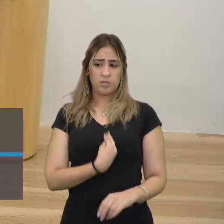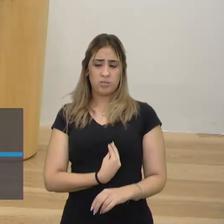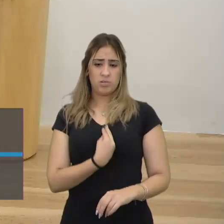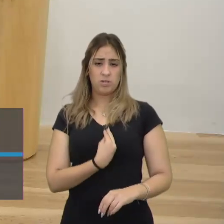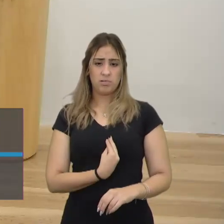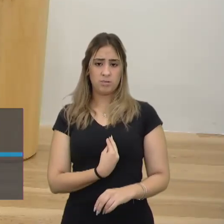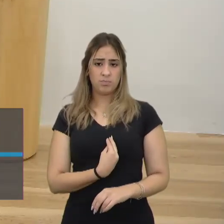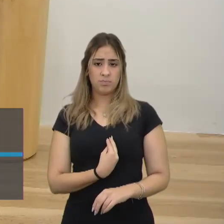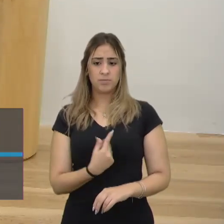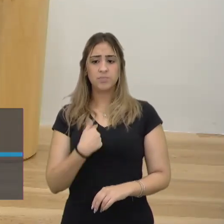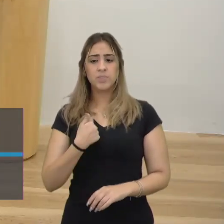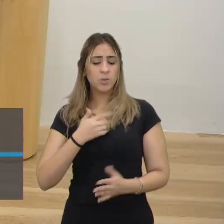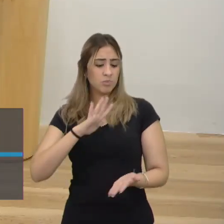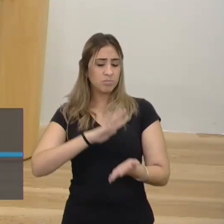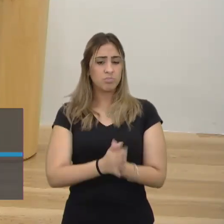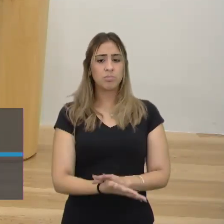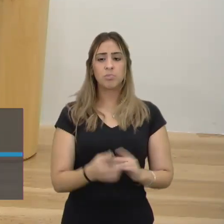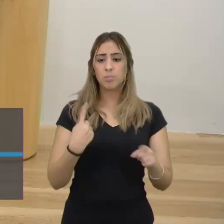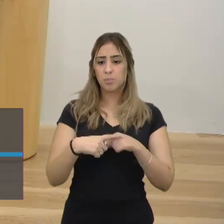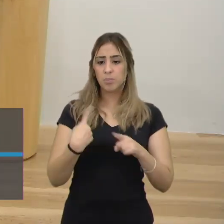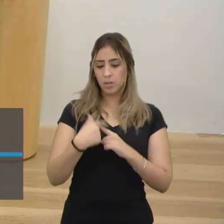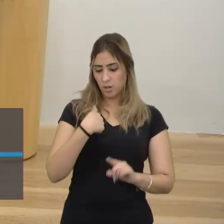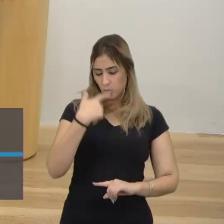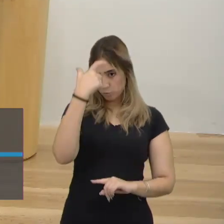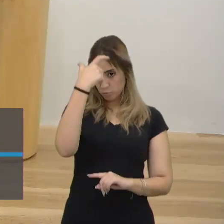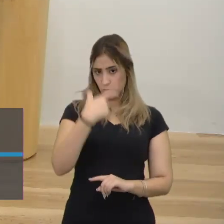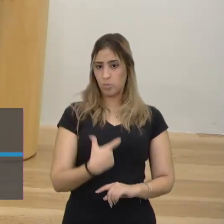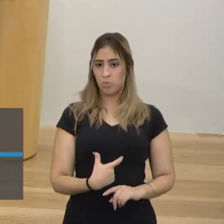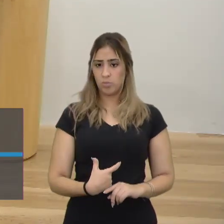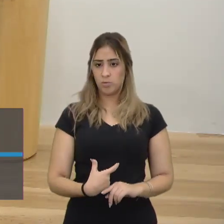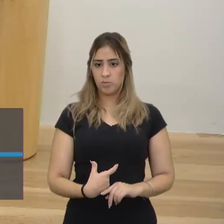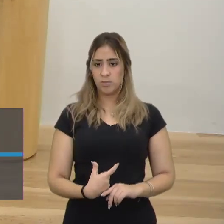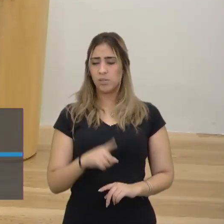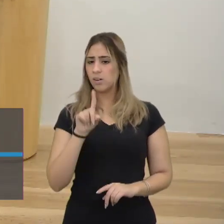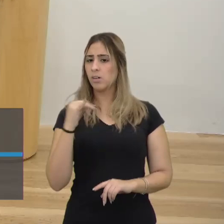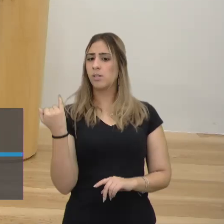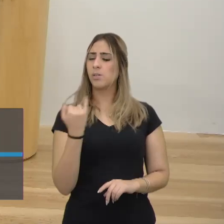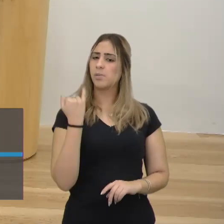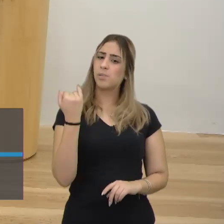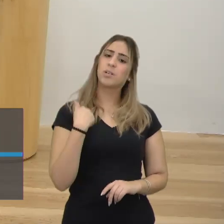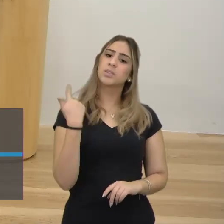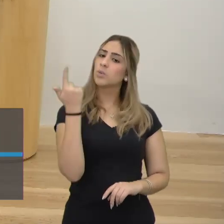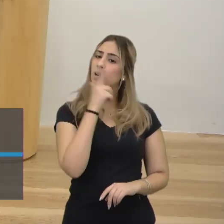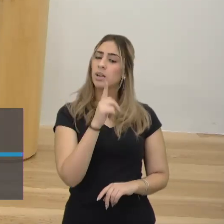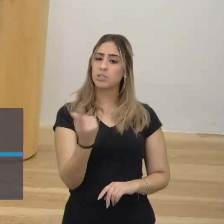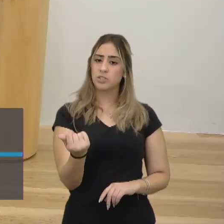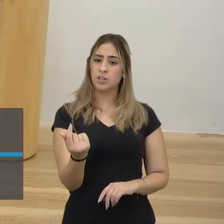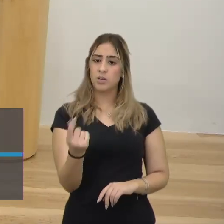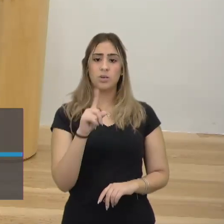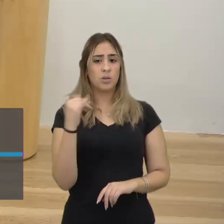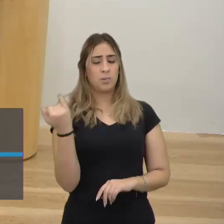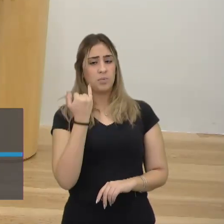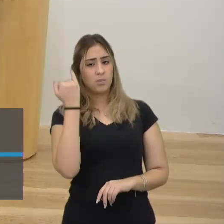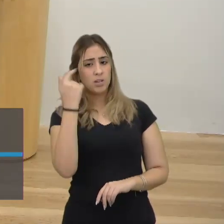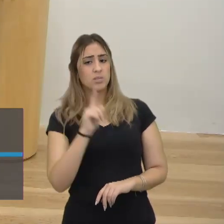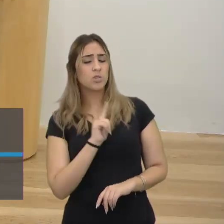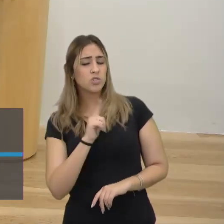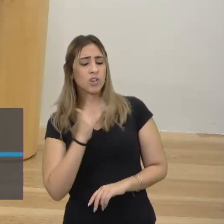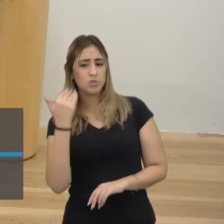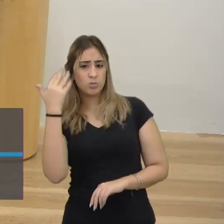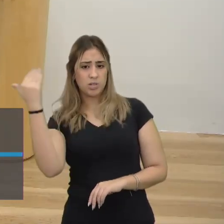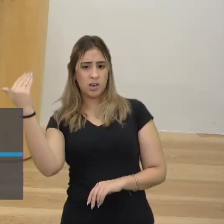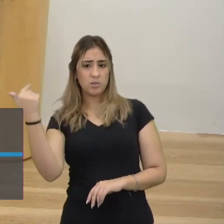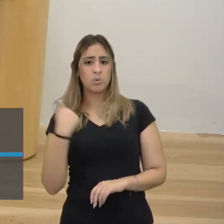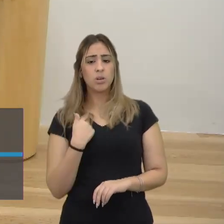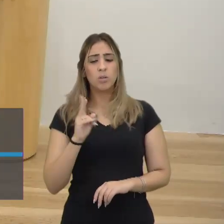Agora, se eu sou discriminado por aquilo que eu sou, não importa se eu ganhar dinheiro, não importa se eu tiver sucesso,